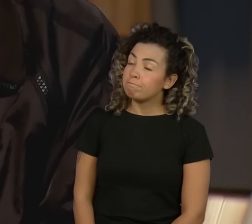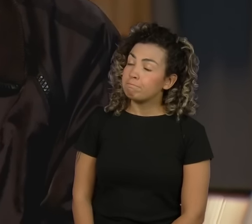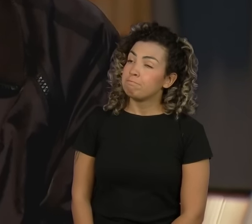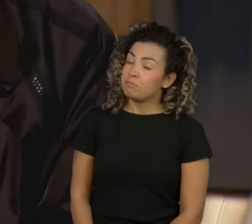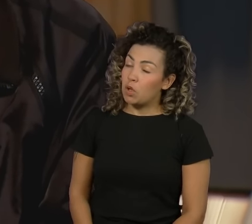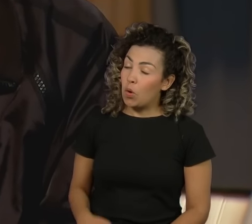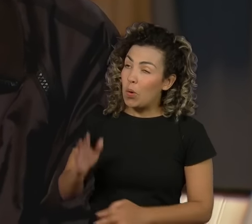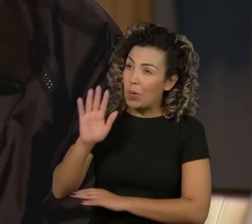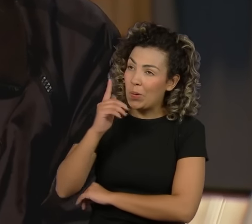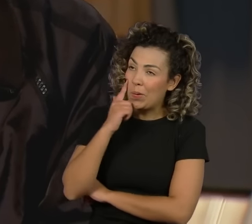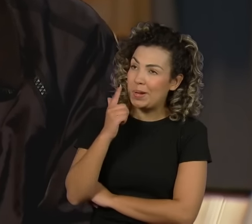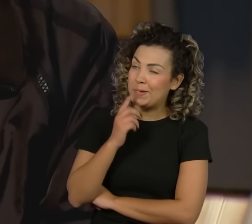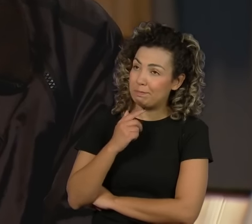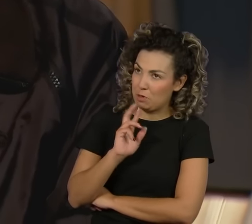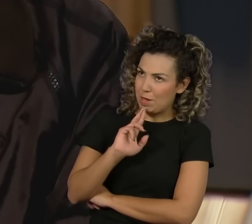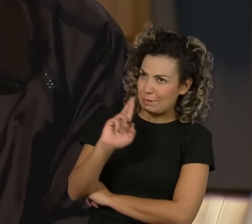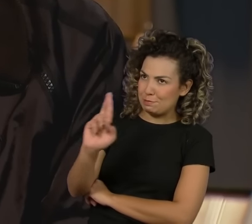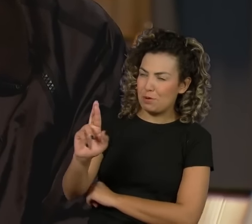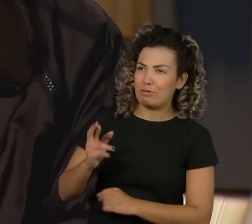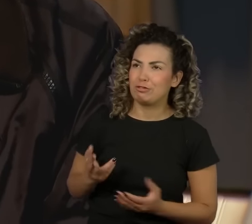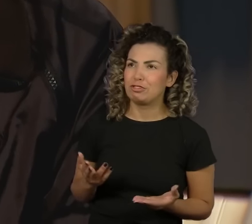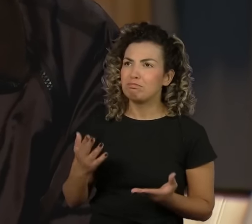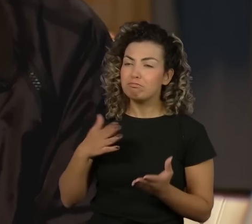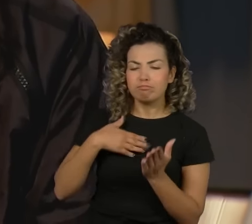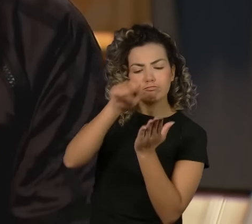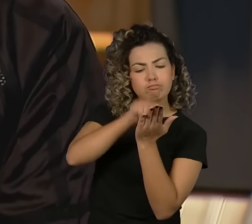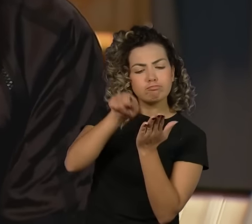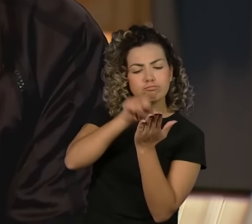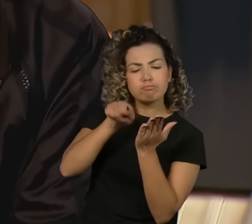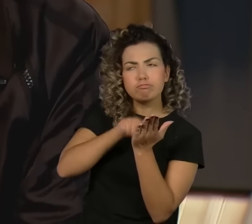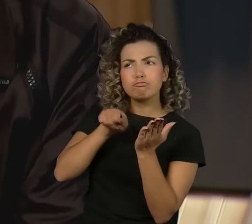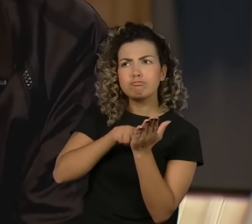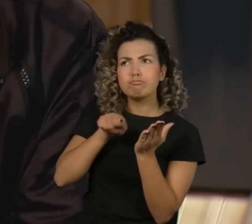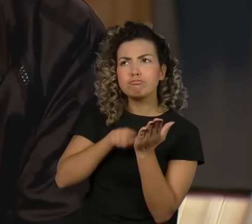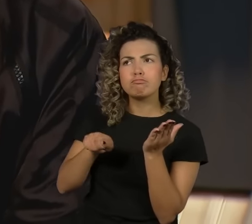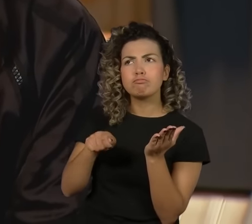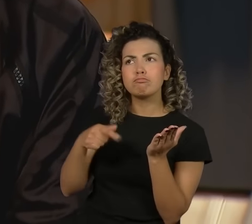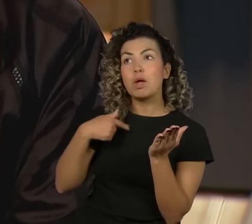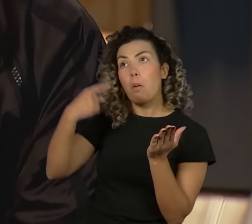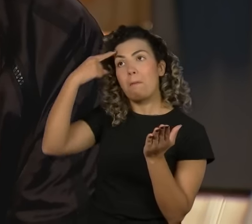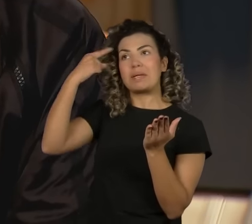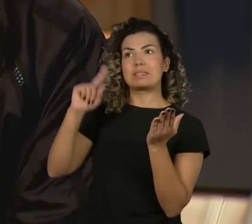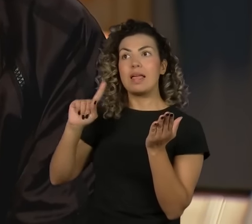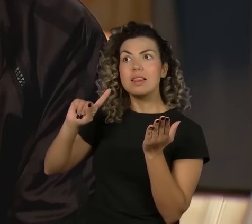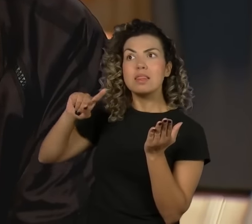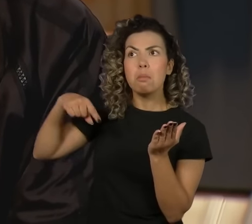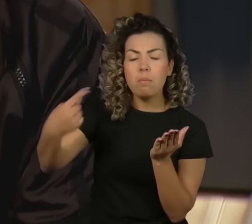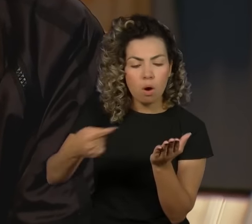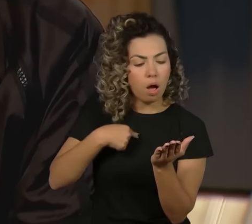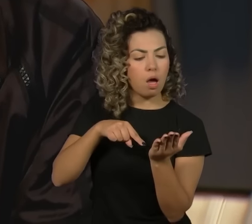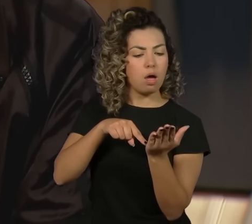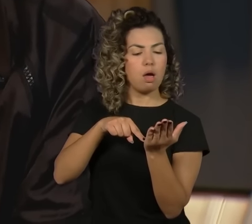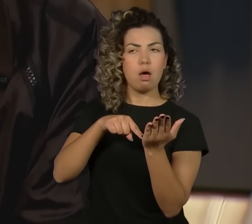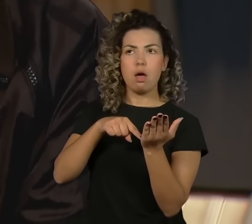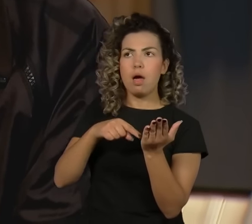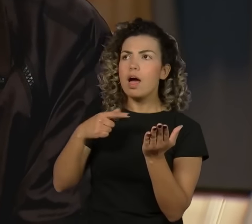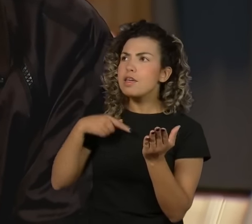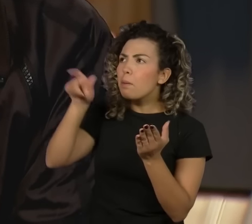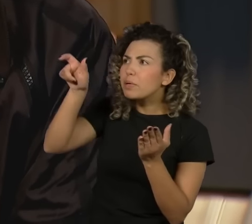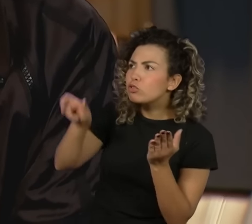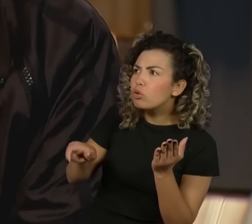que talvez a escolha não foi muito consciente, mas depois eu comecei a perceber isso, que a escolha se deva ao fato de que